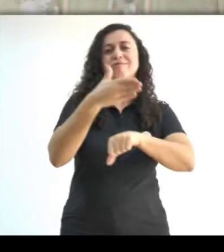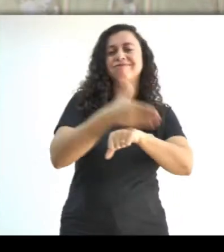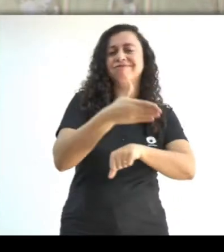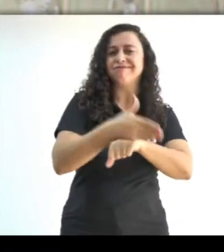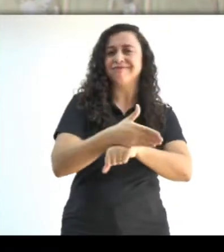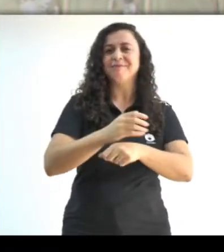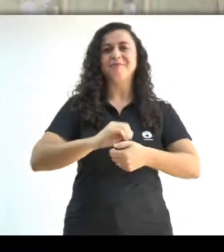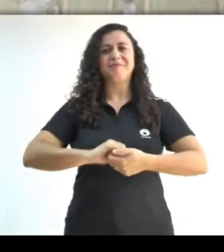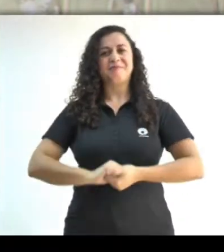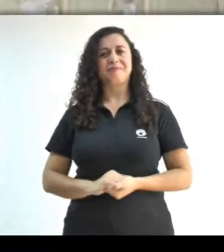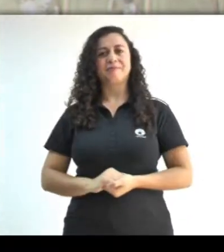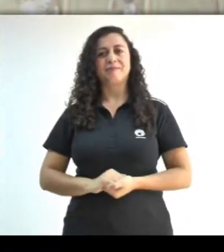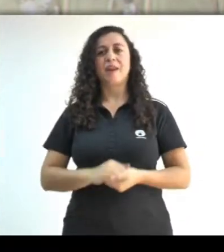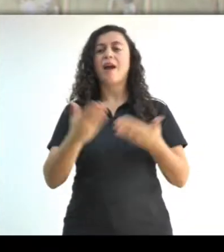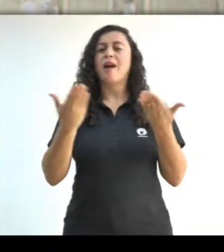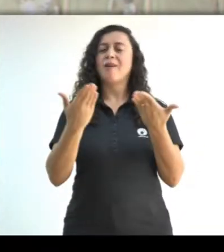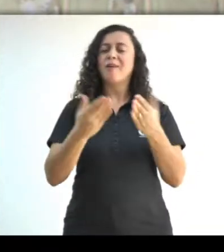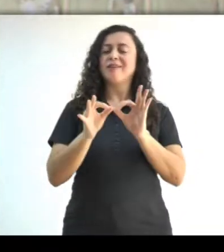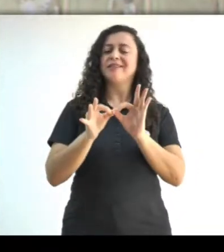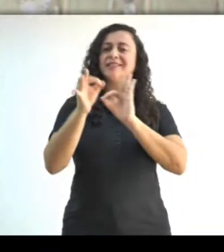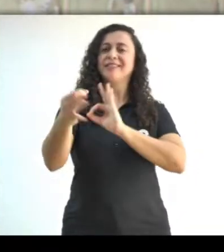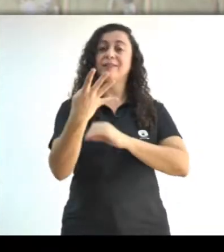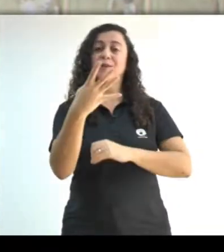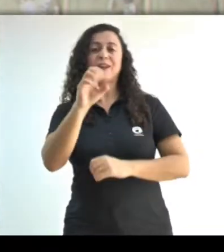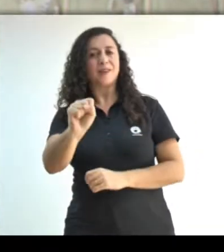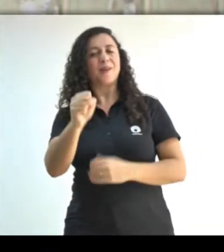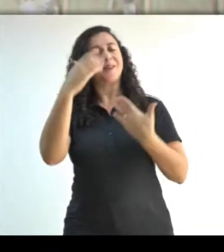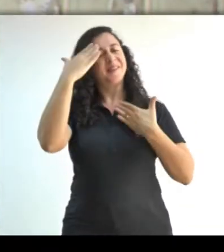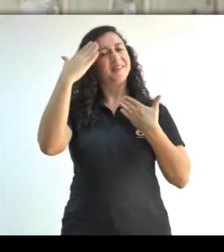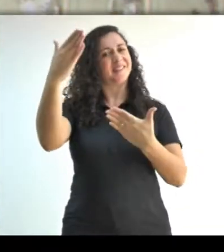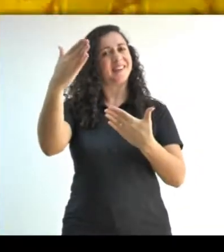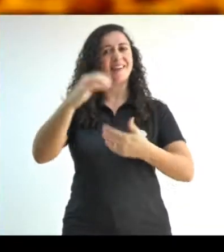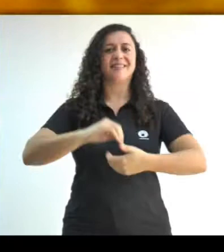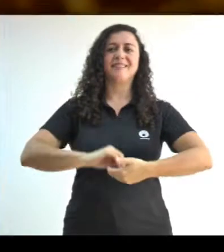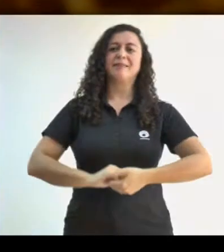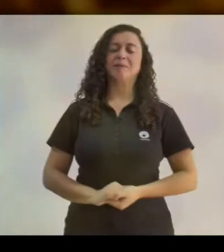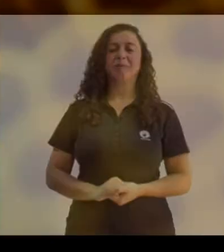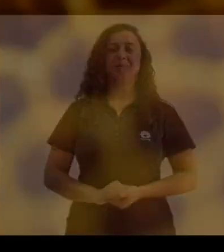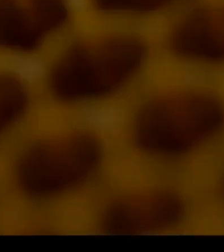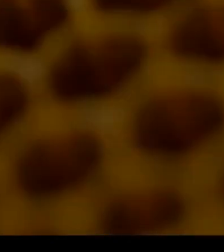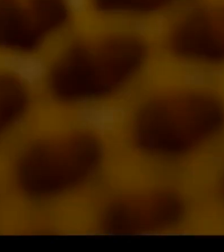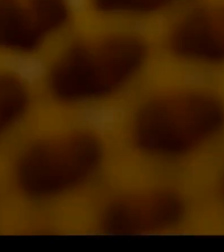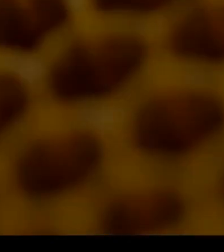colmeia? Você está com Extensão 48. Obrigada!